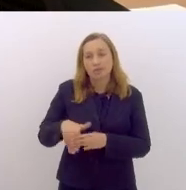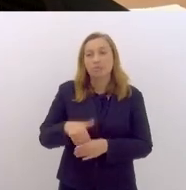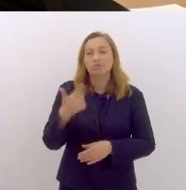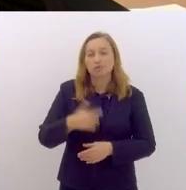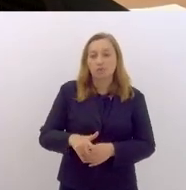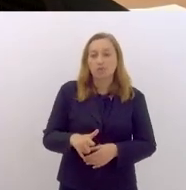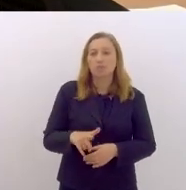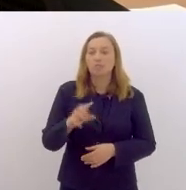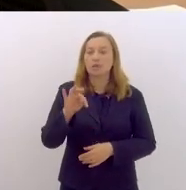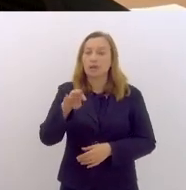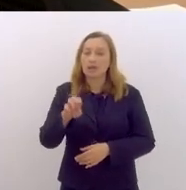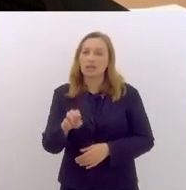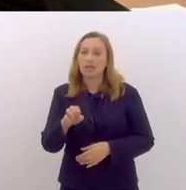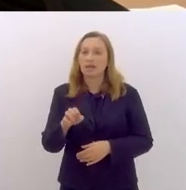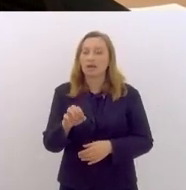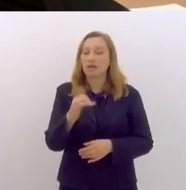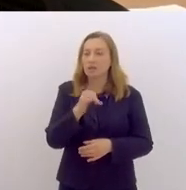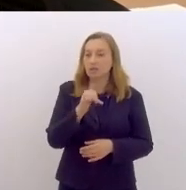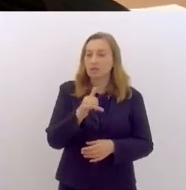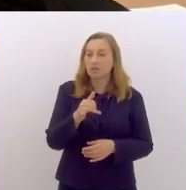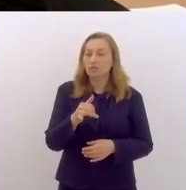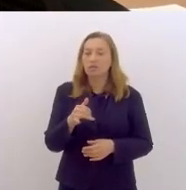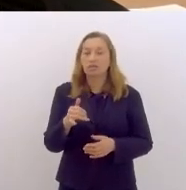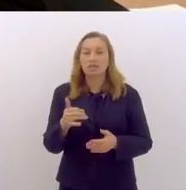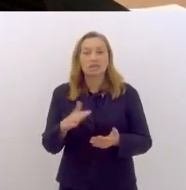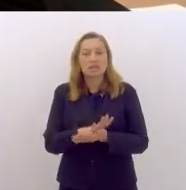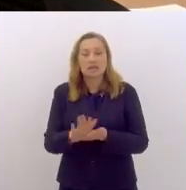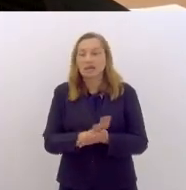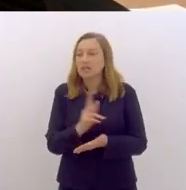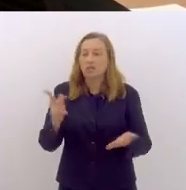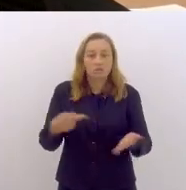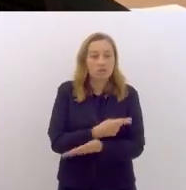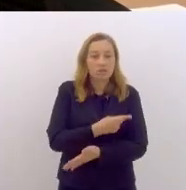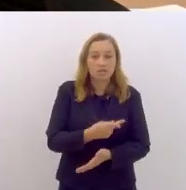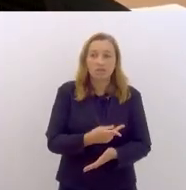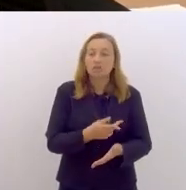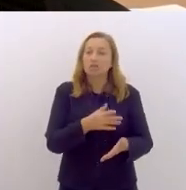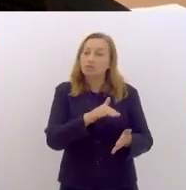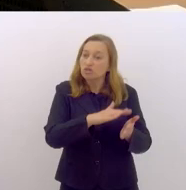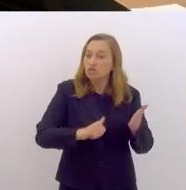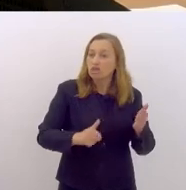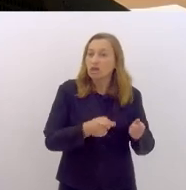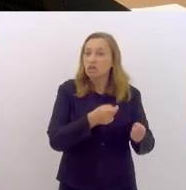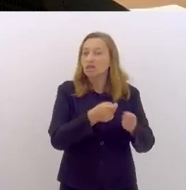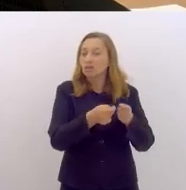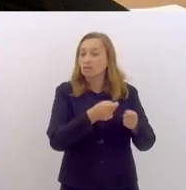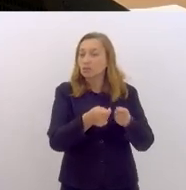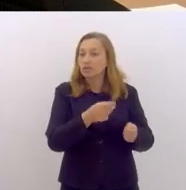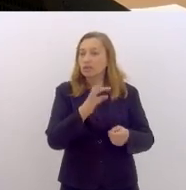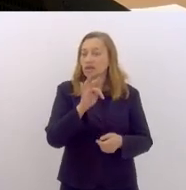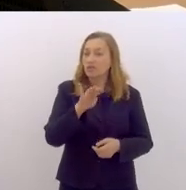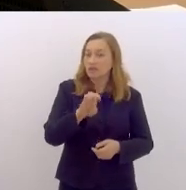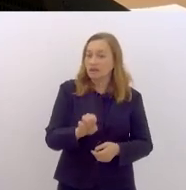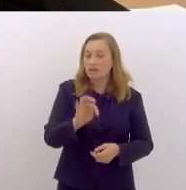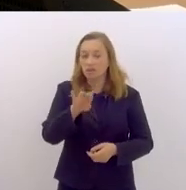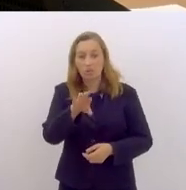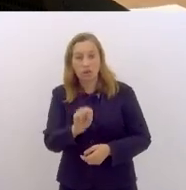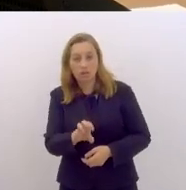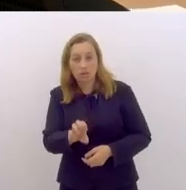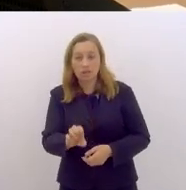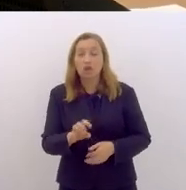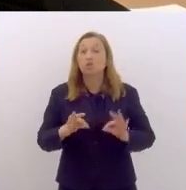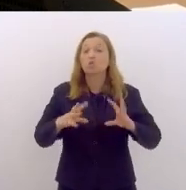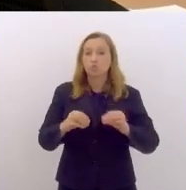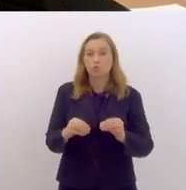não regulamentou e a gente não conseguiu arrancar do controle da FETRANSPOR a questão da bilhetagem. Então, tudo isso se